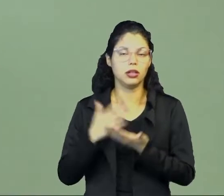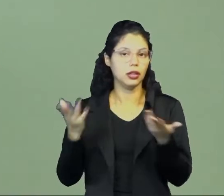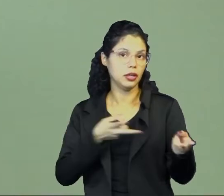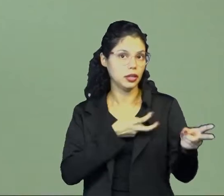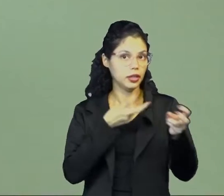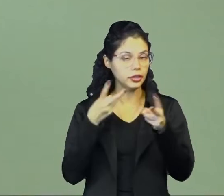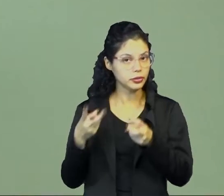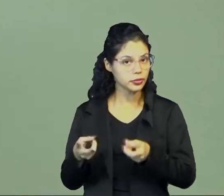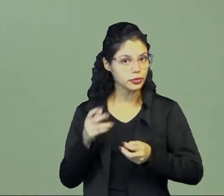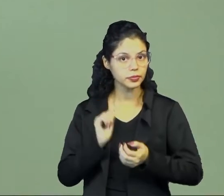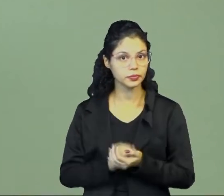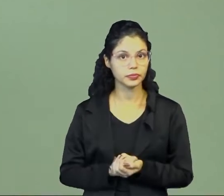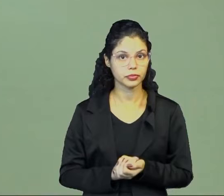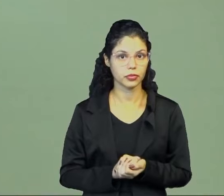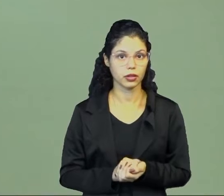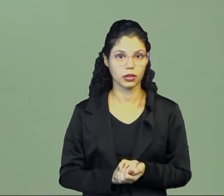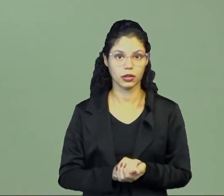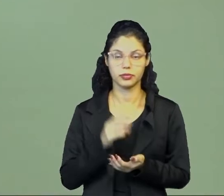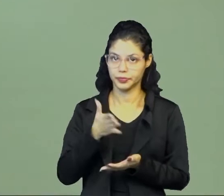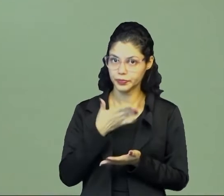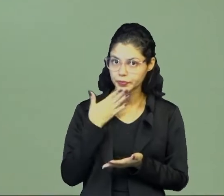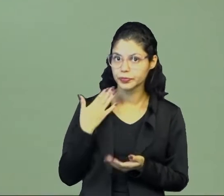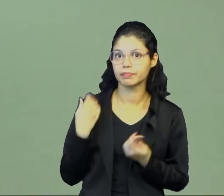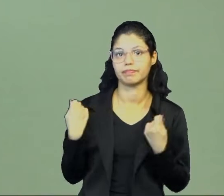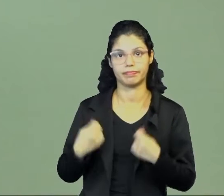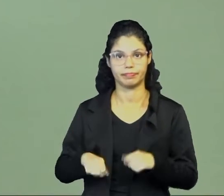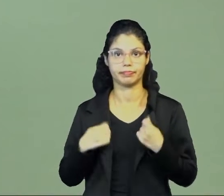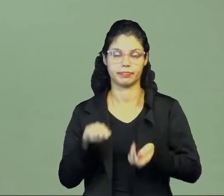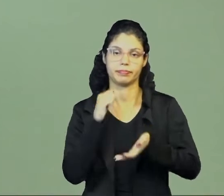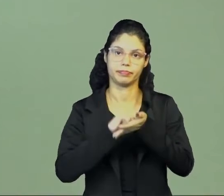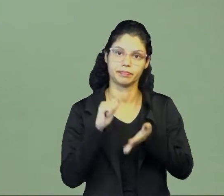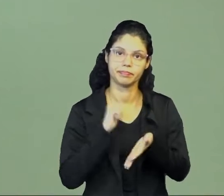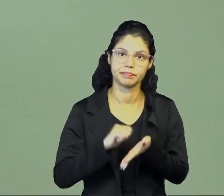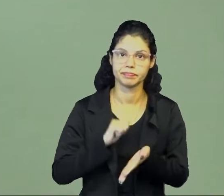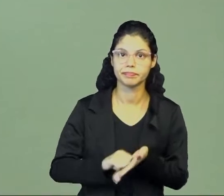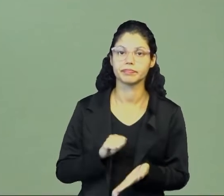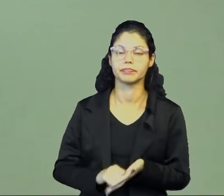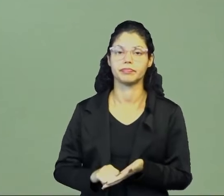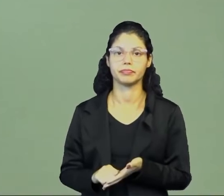vocês percebem que essa necessidade de registrar,